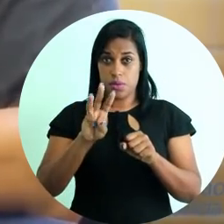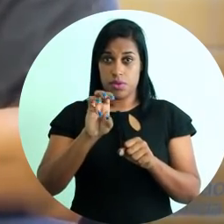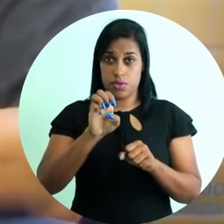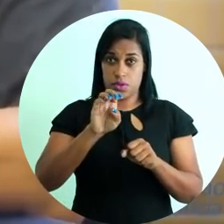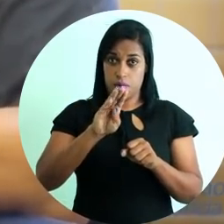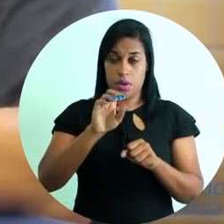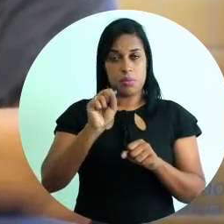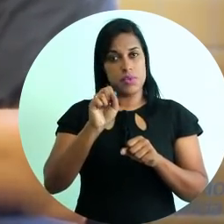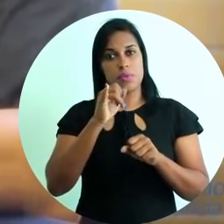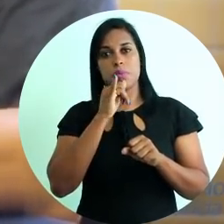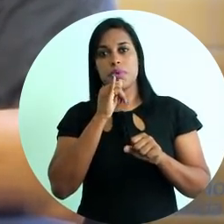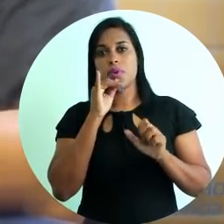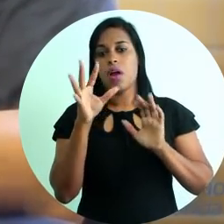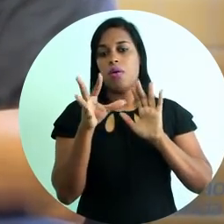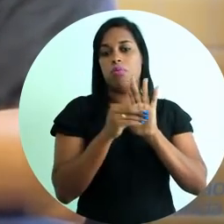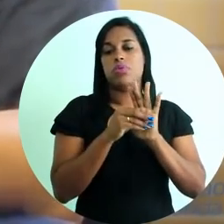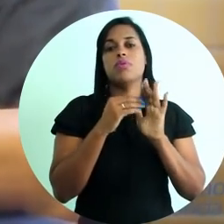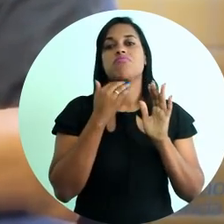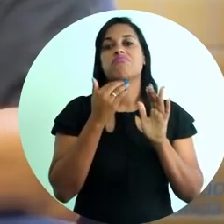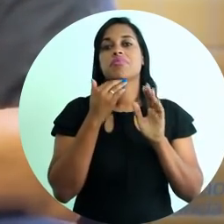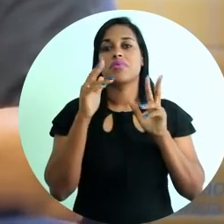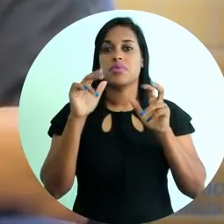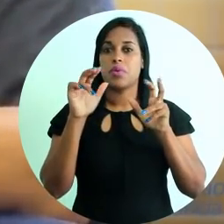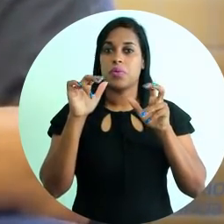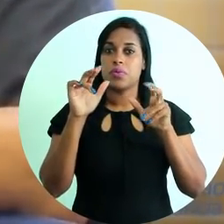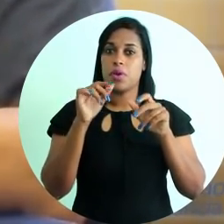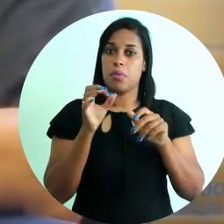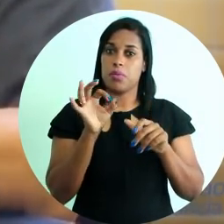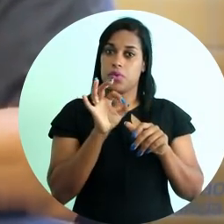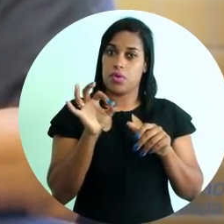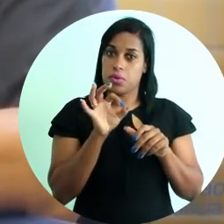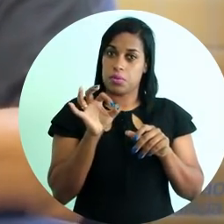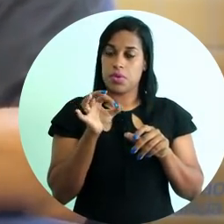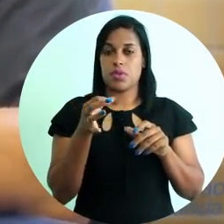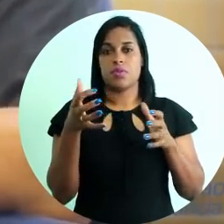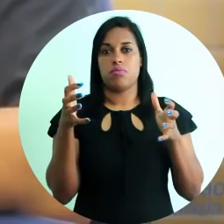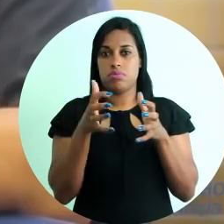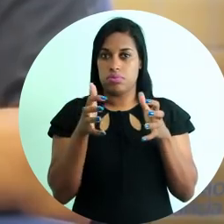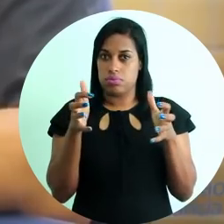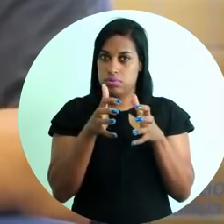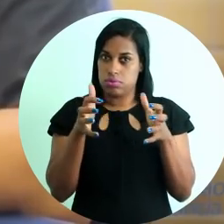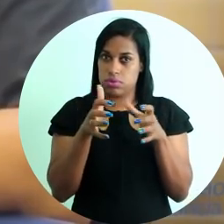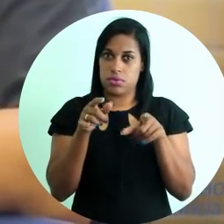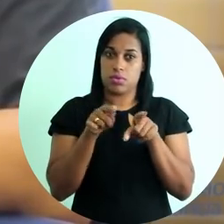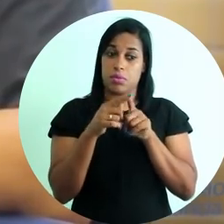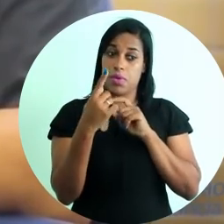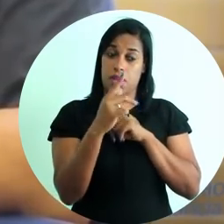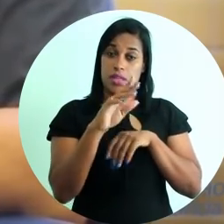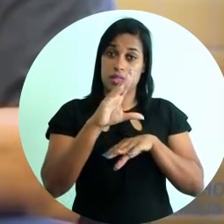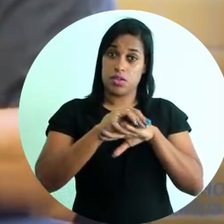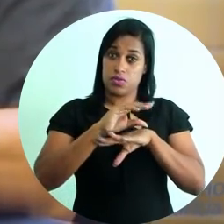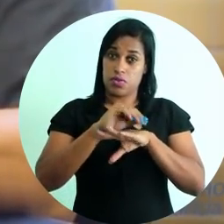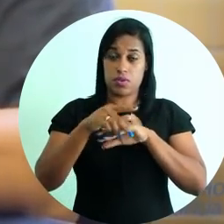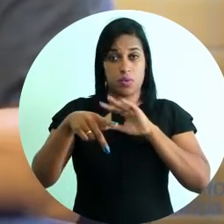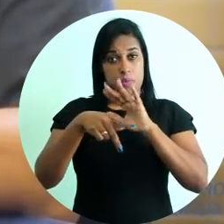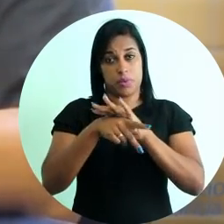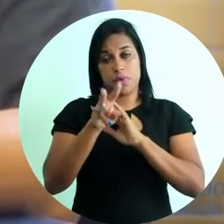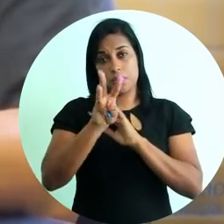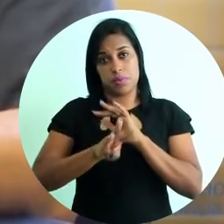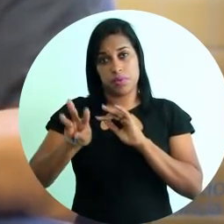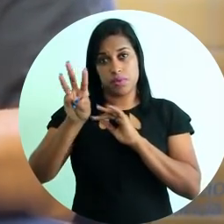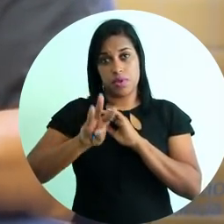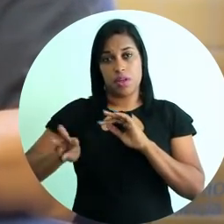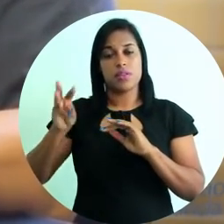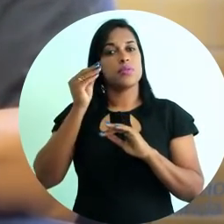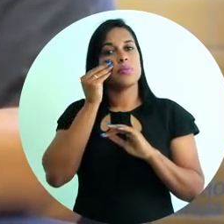Porque se eles colocassem isso sem nenhum tipo de otimização, sem nenhum tipo de compressão, essas fotos, ou pelo menos o próprio site deles,